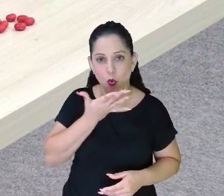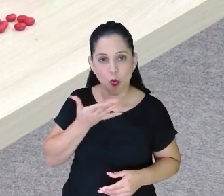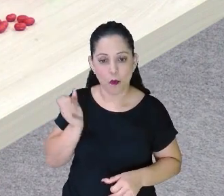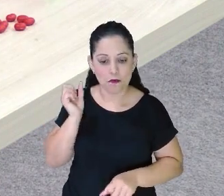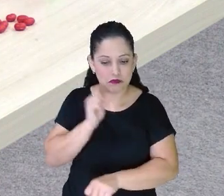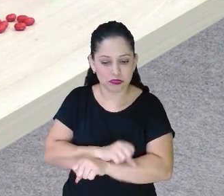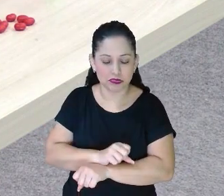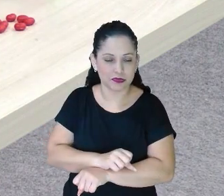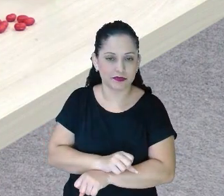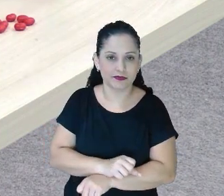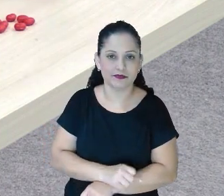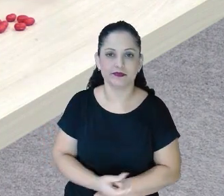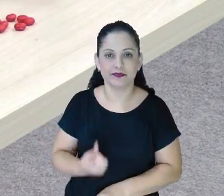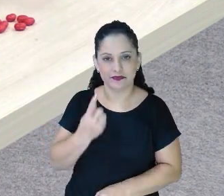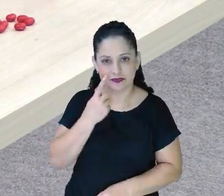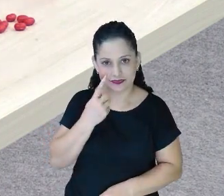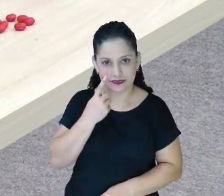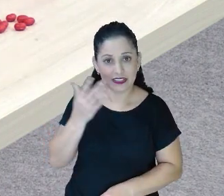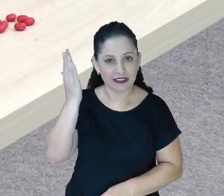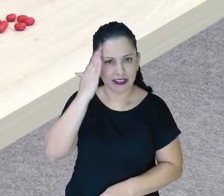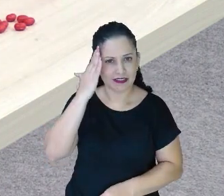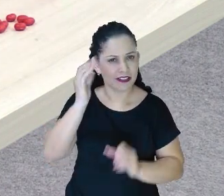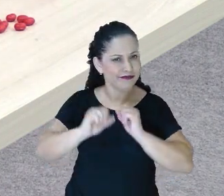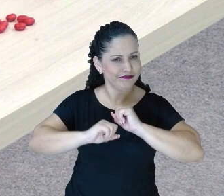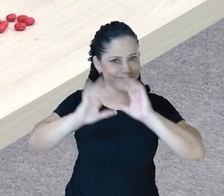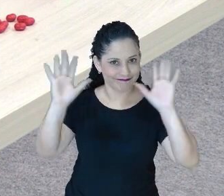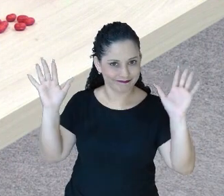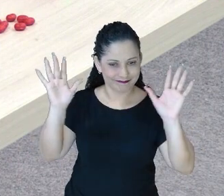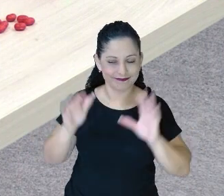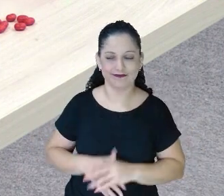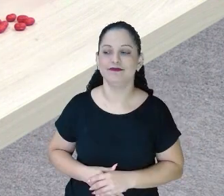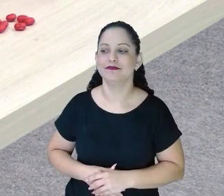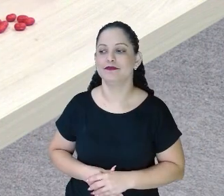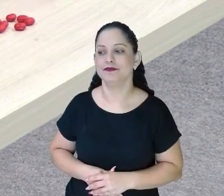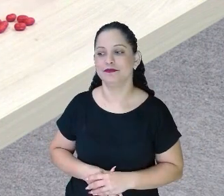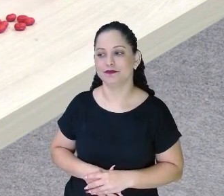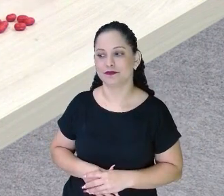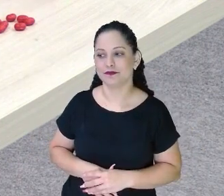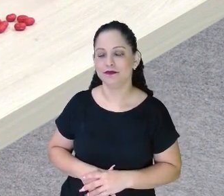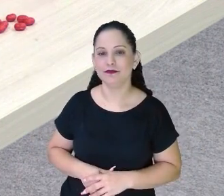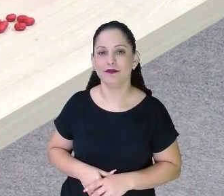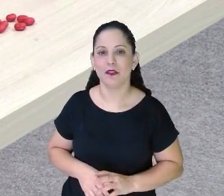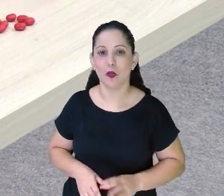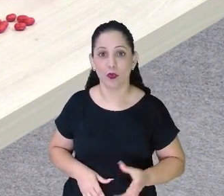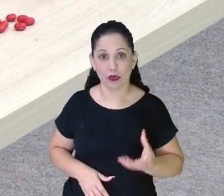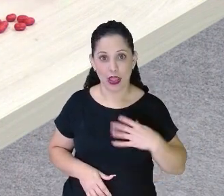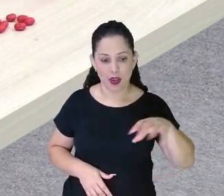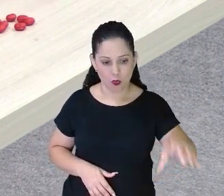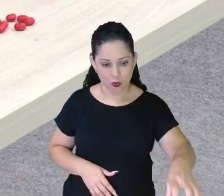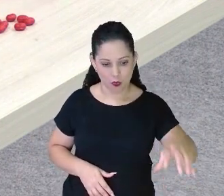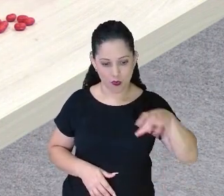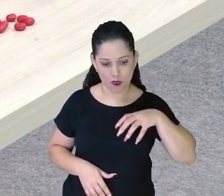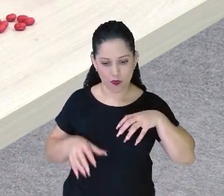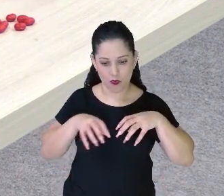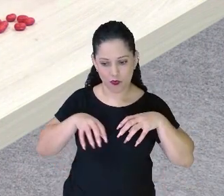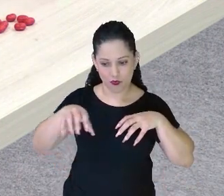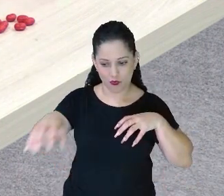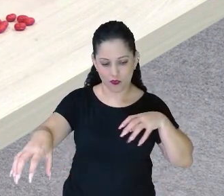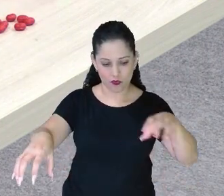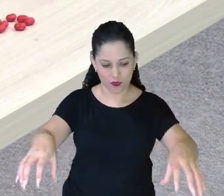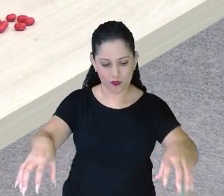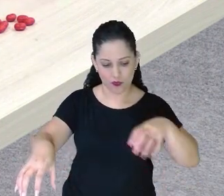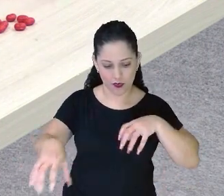para vocês entenderem a lógica. Ó. Um para cada. Um para cada.